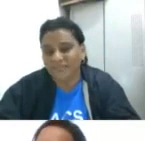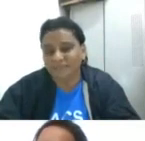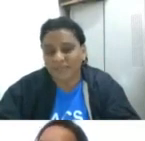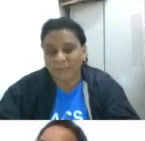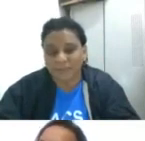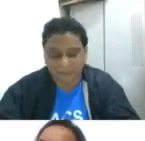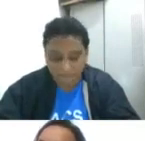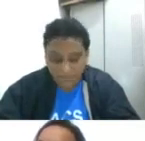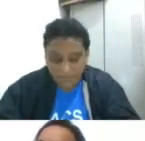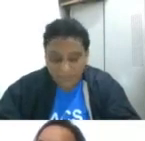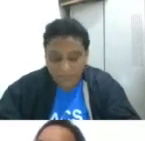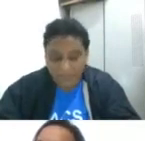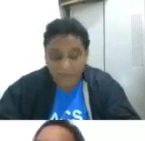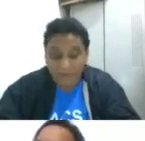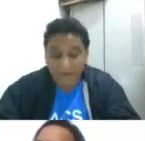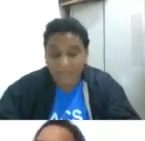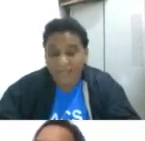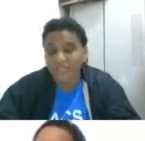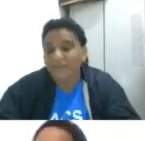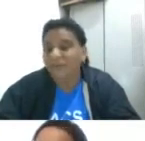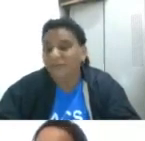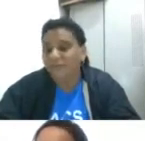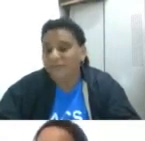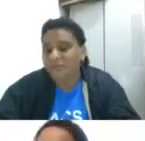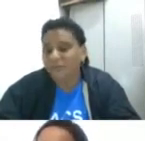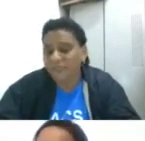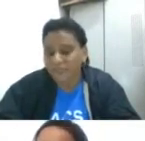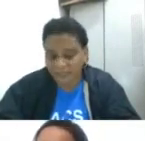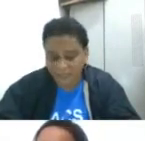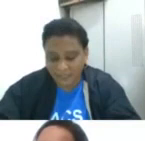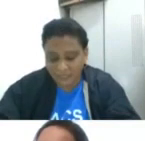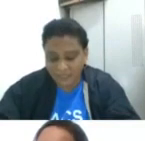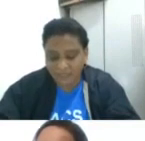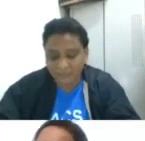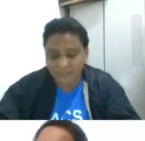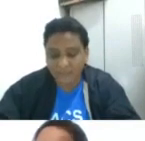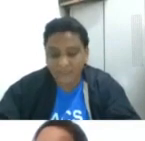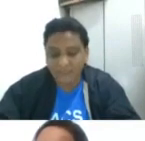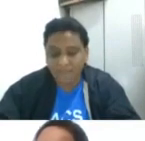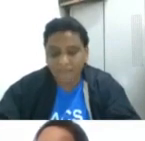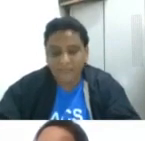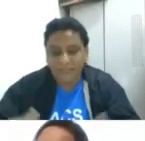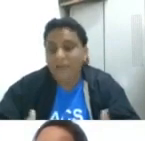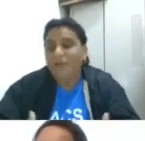deixar de fazer um tratamento agora a gente falou muito sobre a questão de